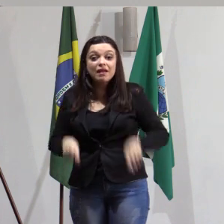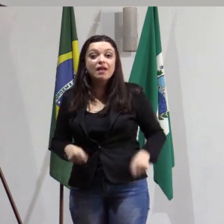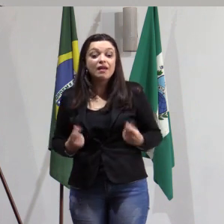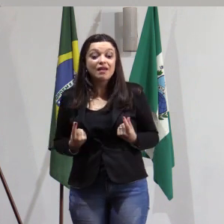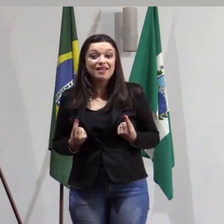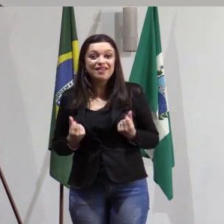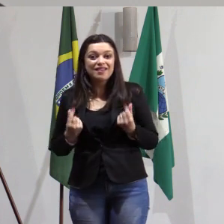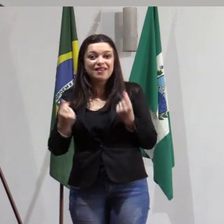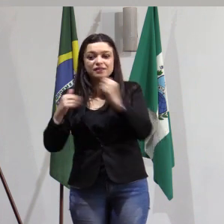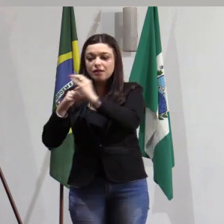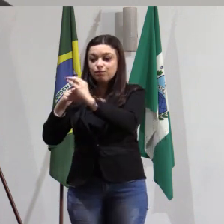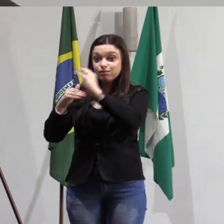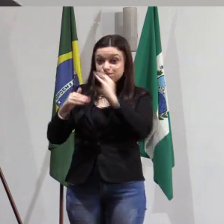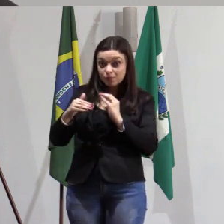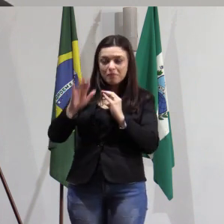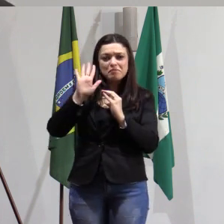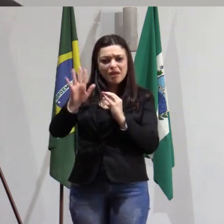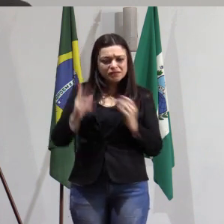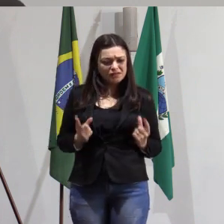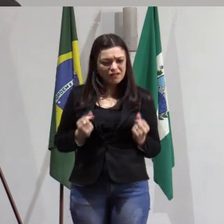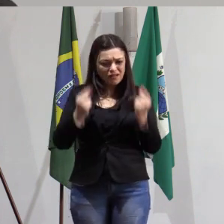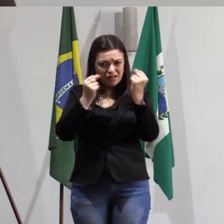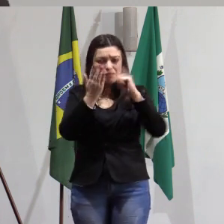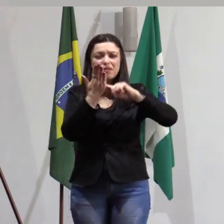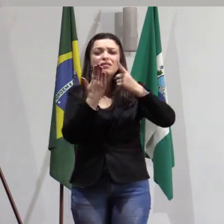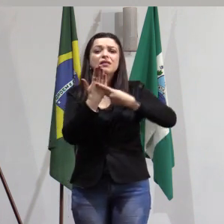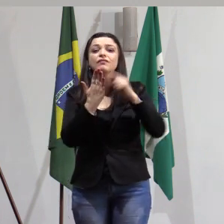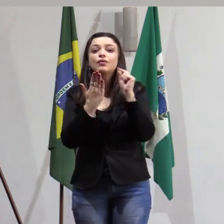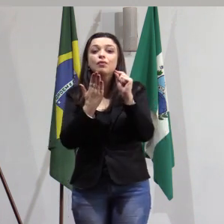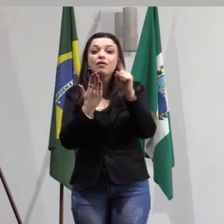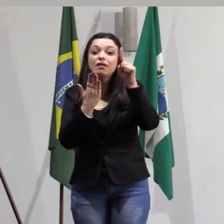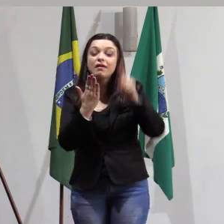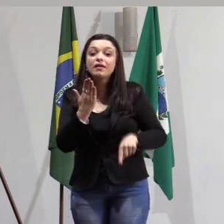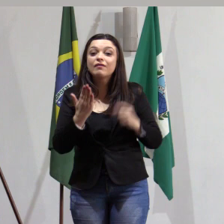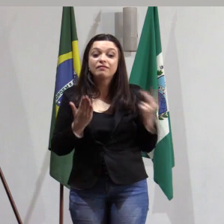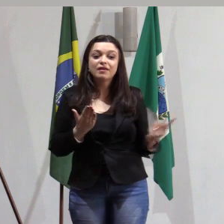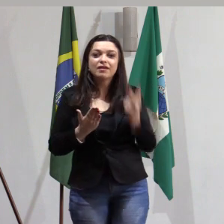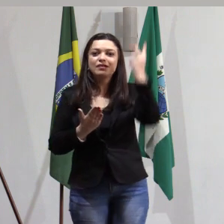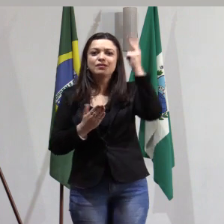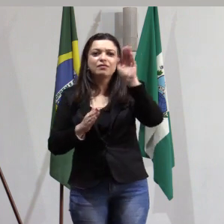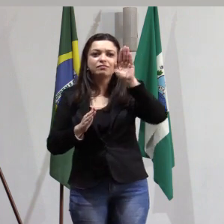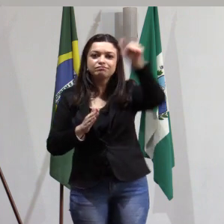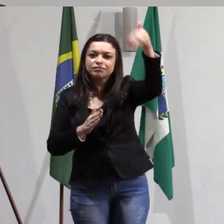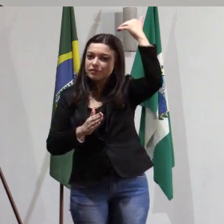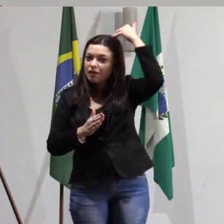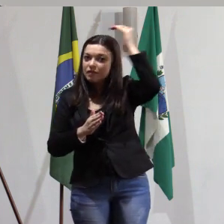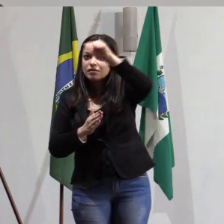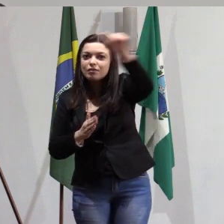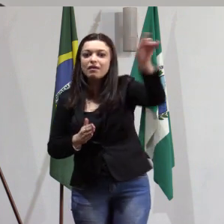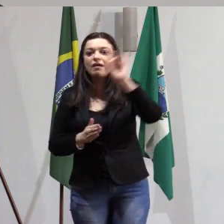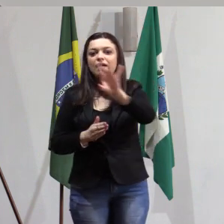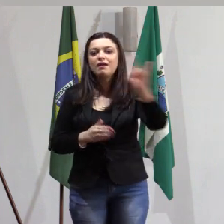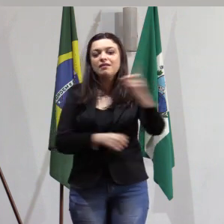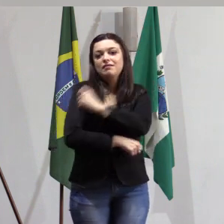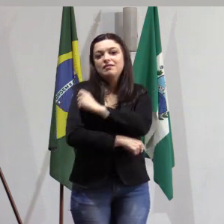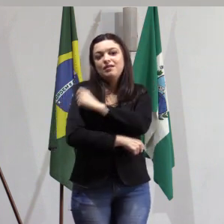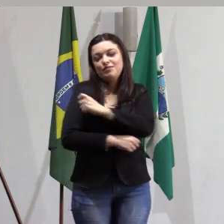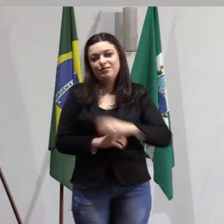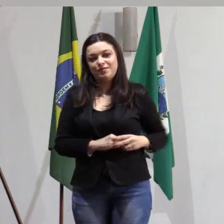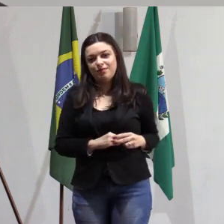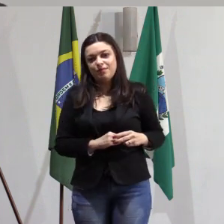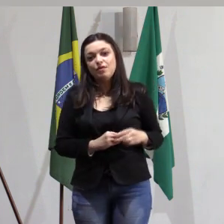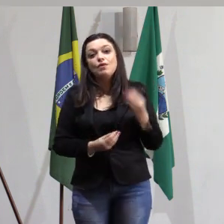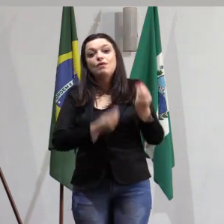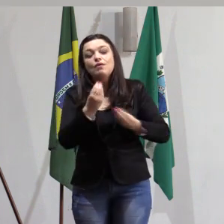mas também se enriquecer na própria formação dos estudantes em tantas áreas. Eu sei que em algumas áreas isso não faz